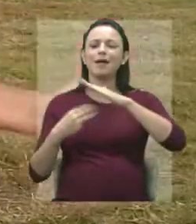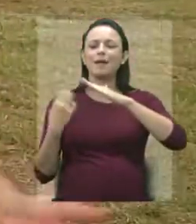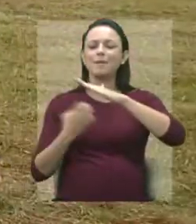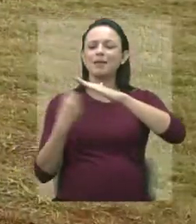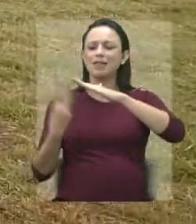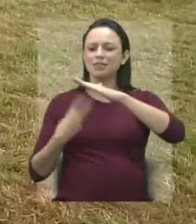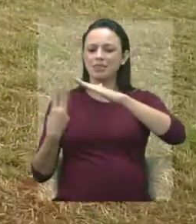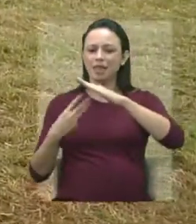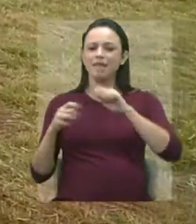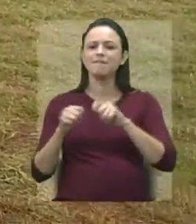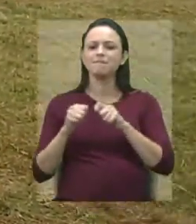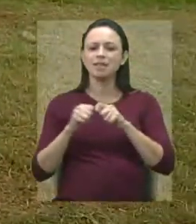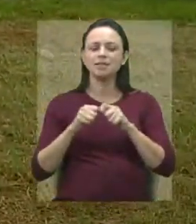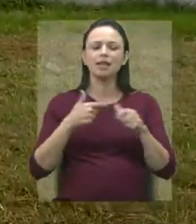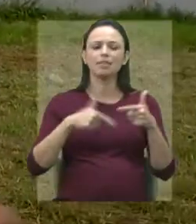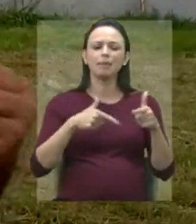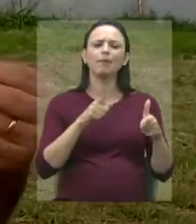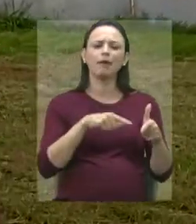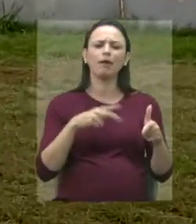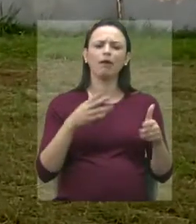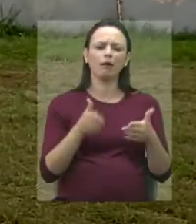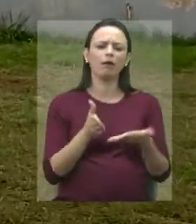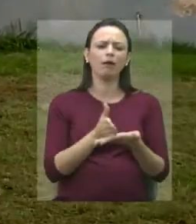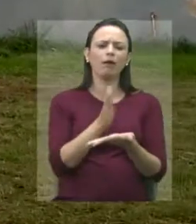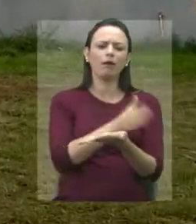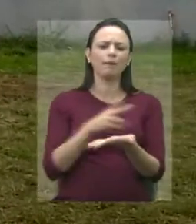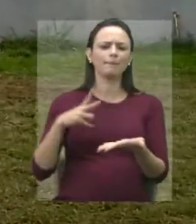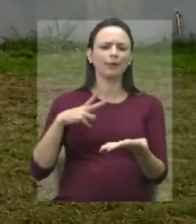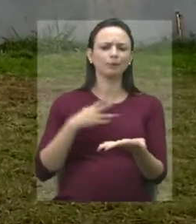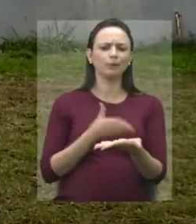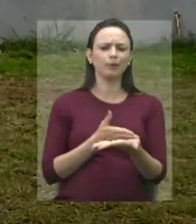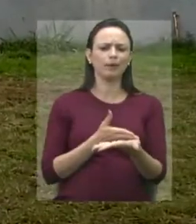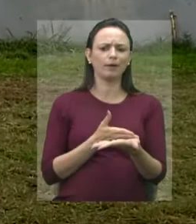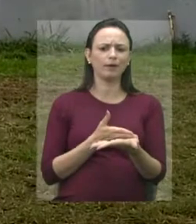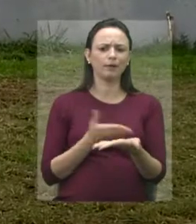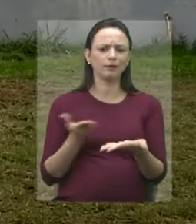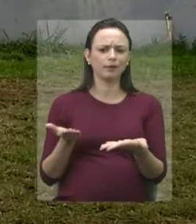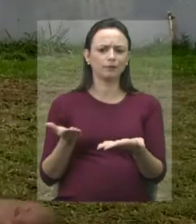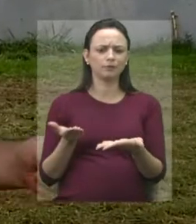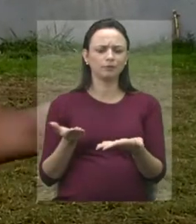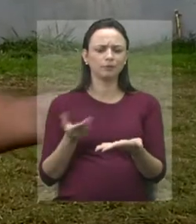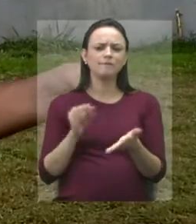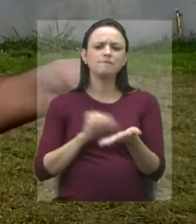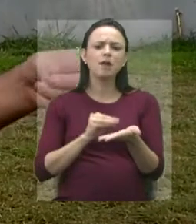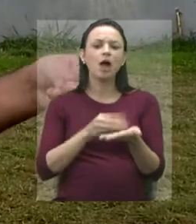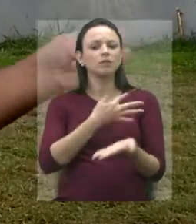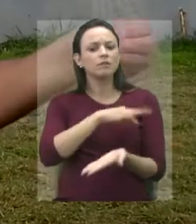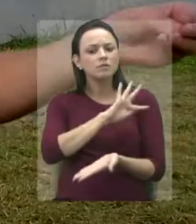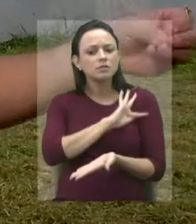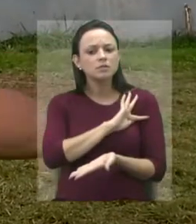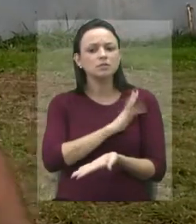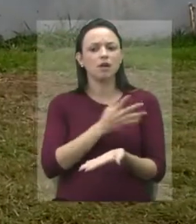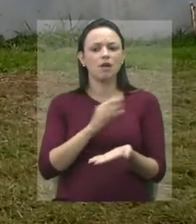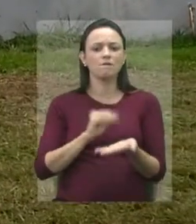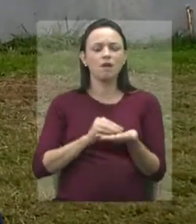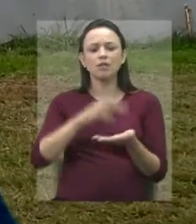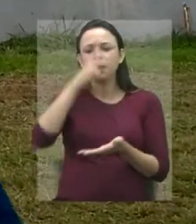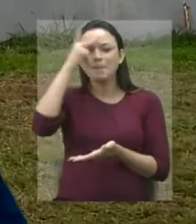serviço particular. Aí que eu falo, cadê a fiscalização? Cadê esse pessoal que